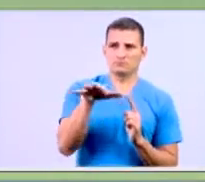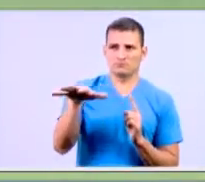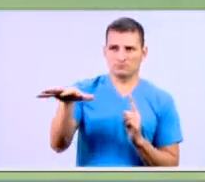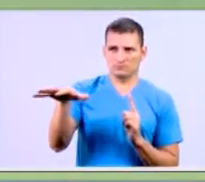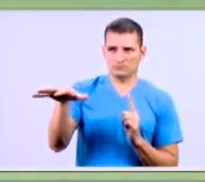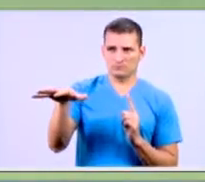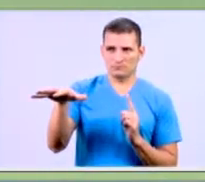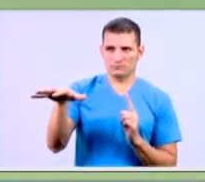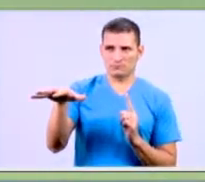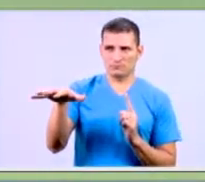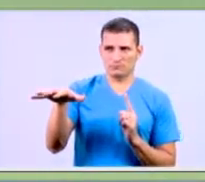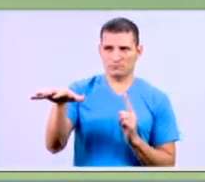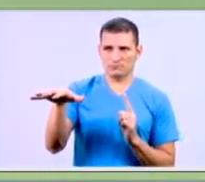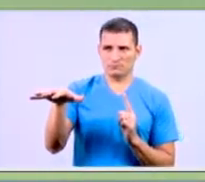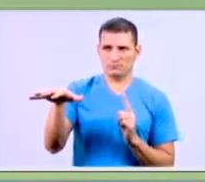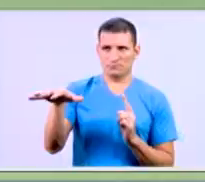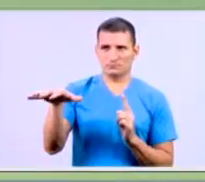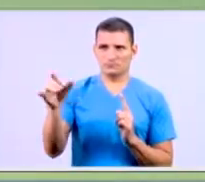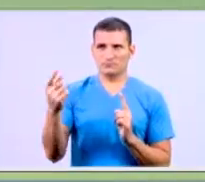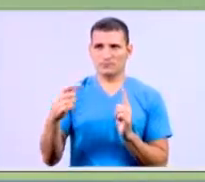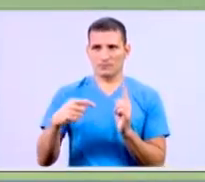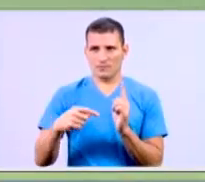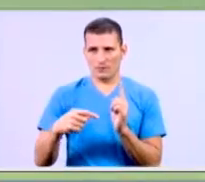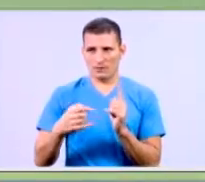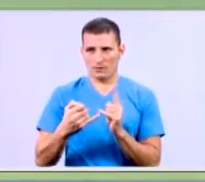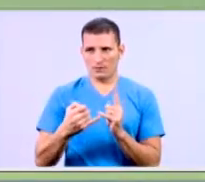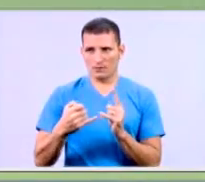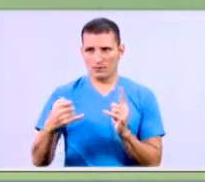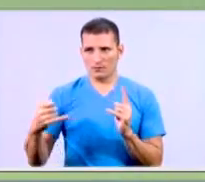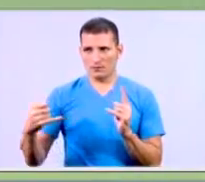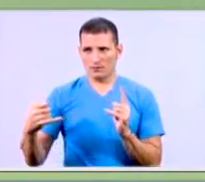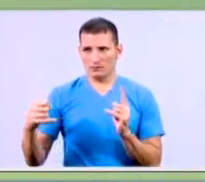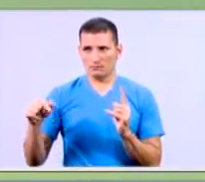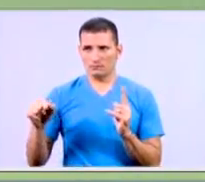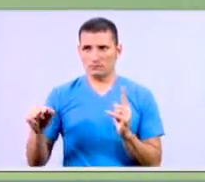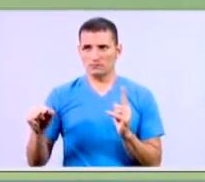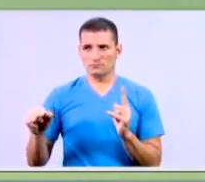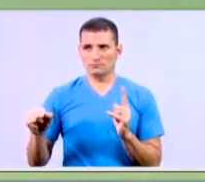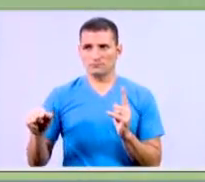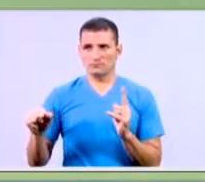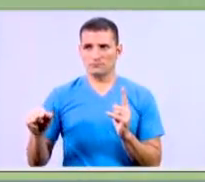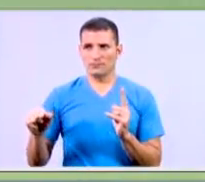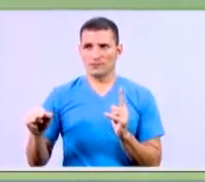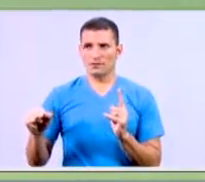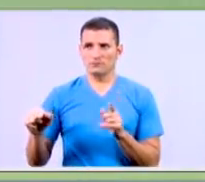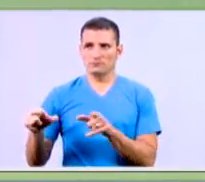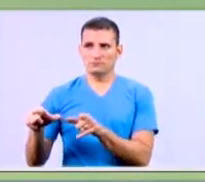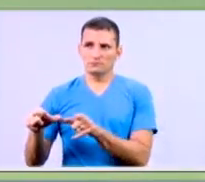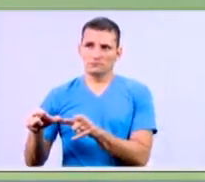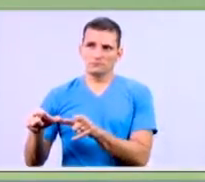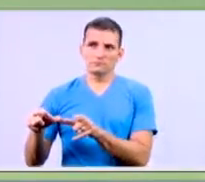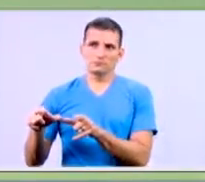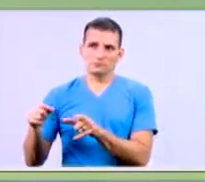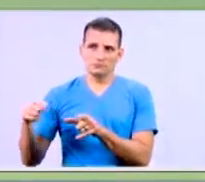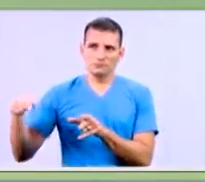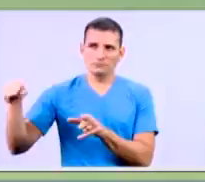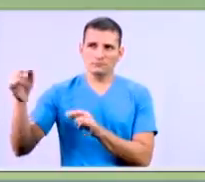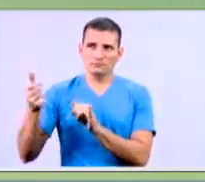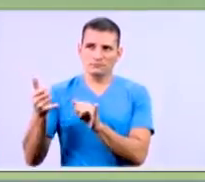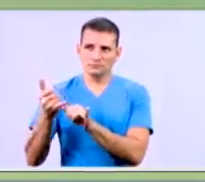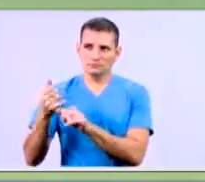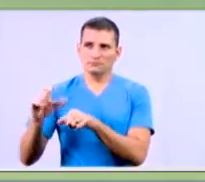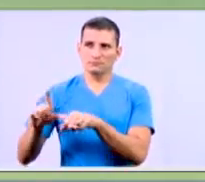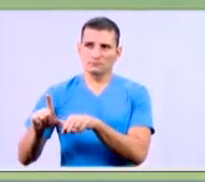por cabo, ele se conecta num aparelho que leva para a internet. Vamos dizer que é um modem,